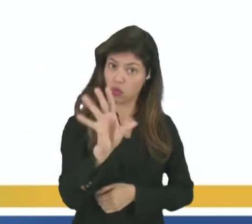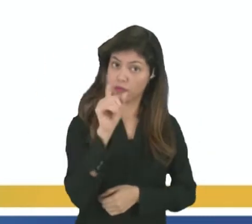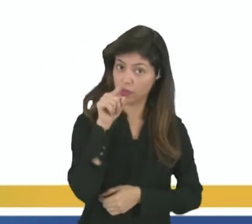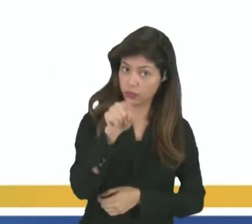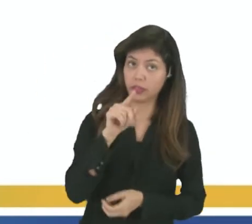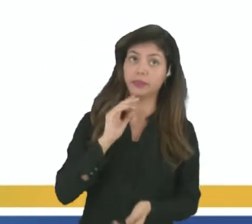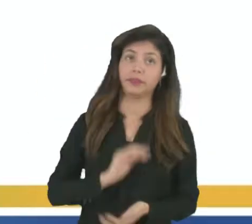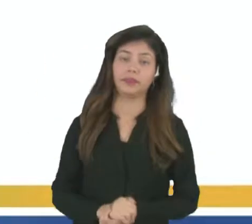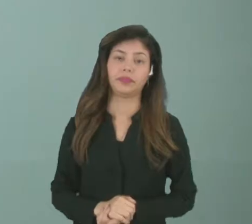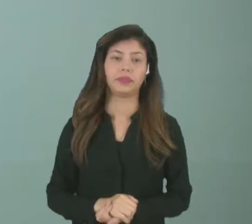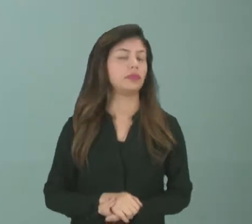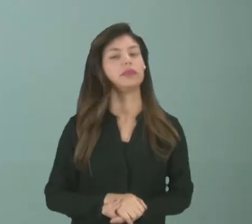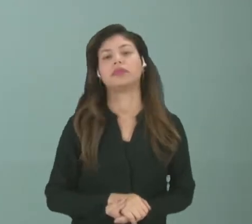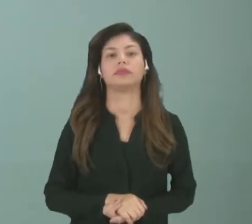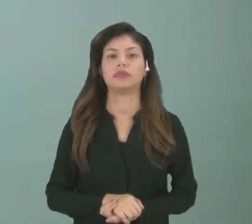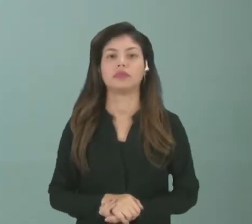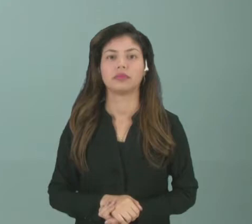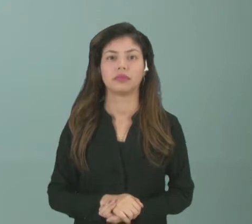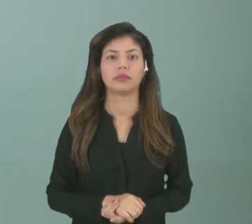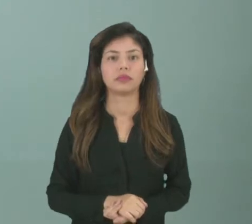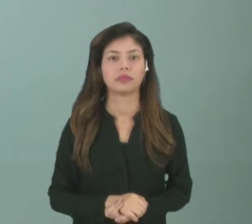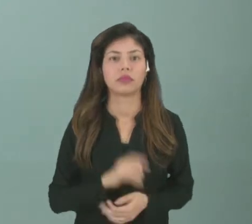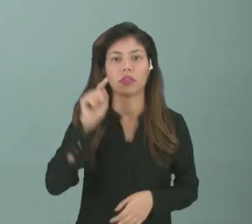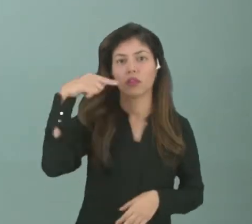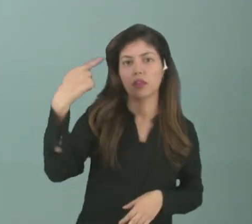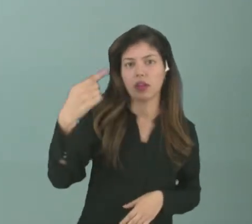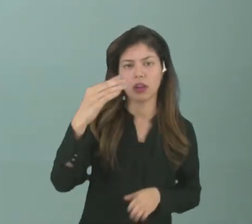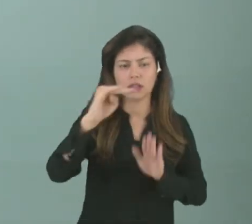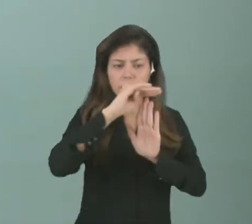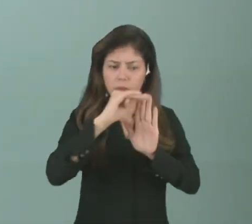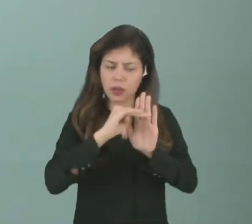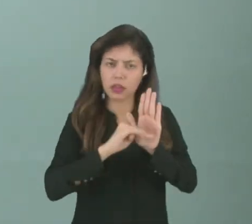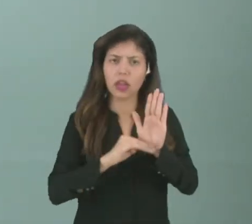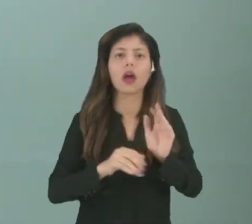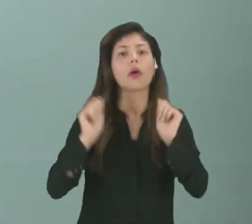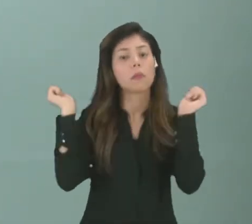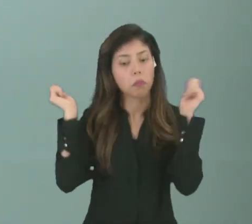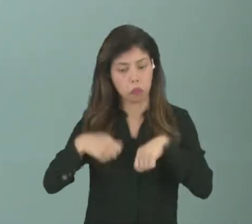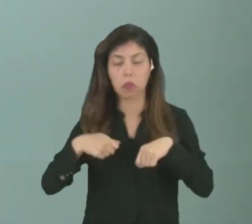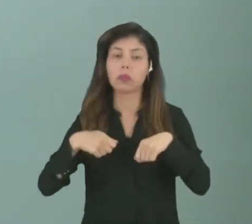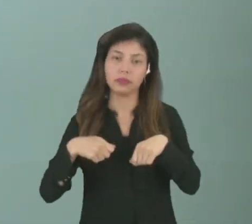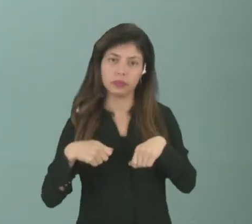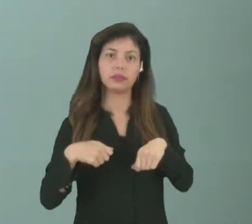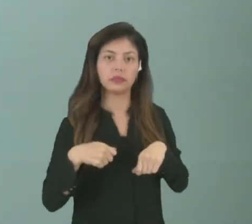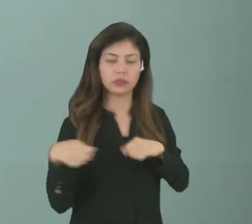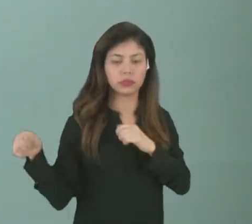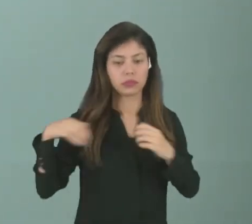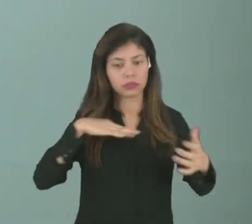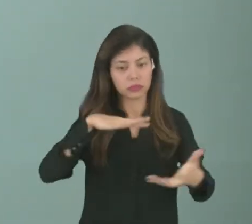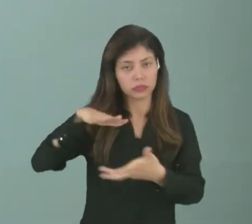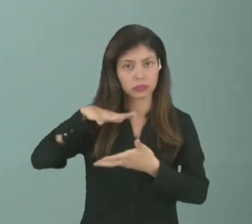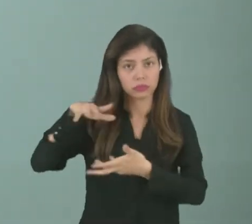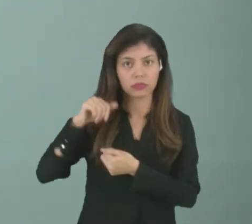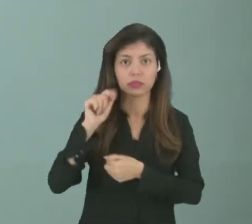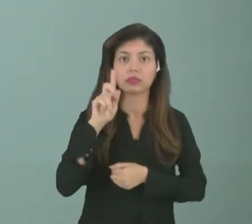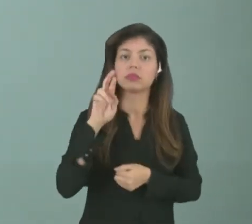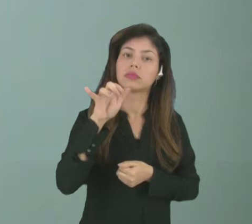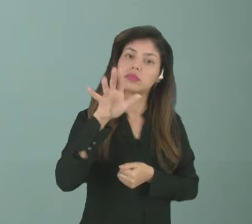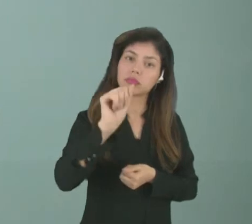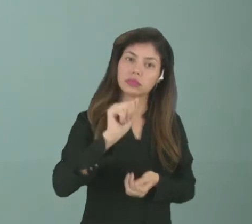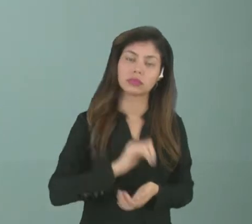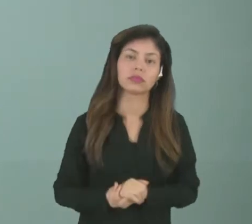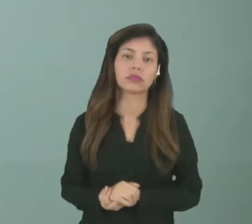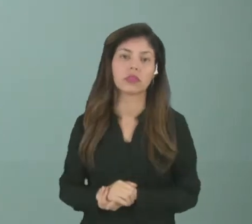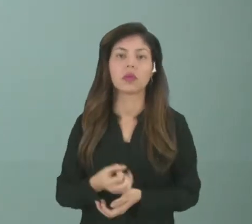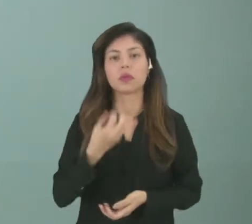você, que com aquelas partes é possível você ter um entendimento global. E isso é quando um